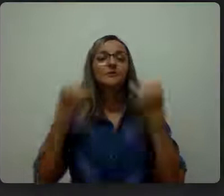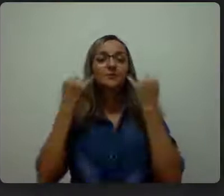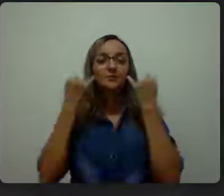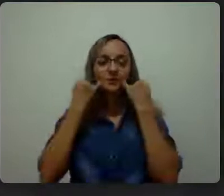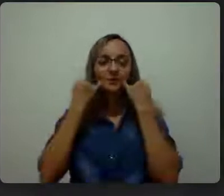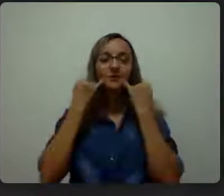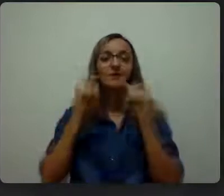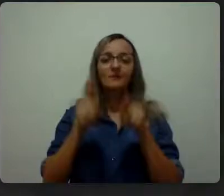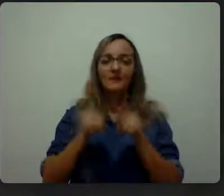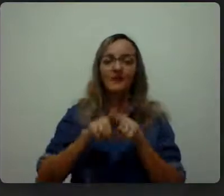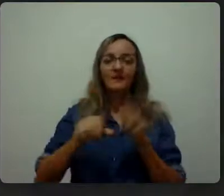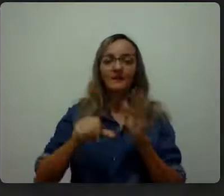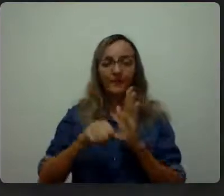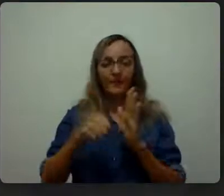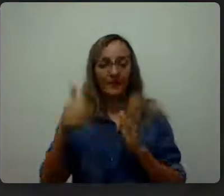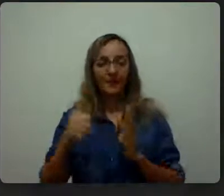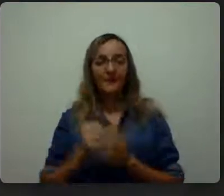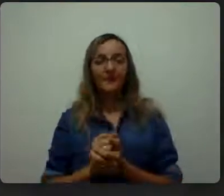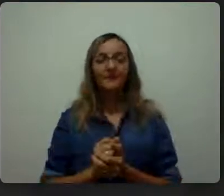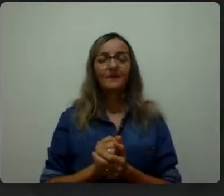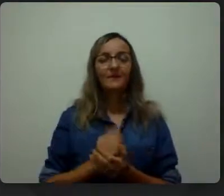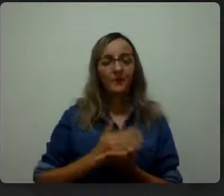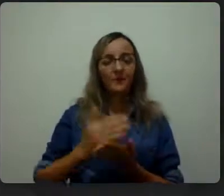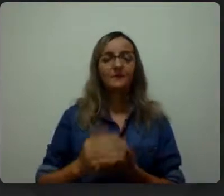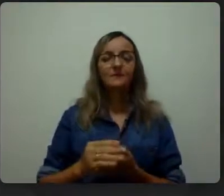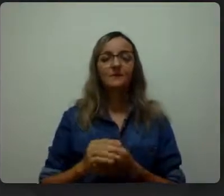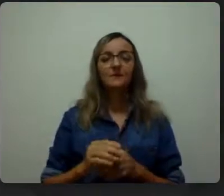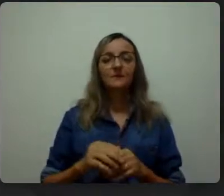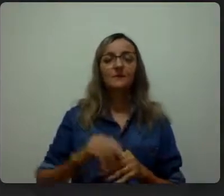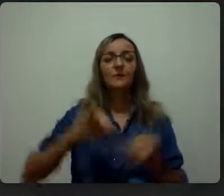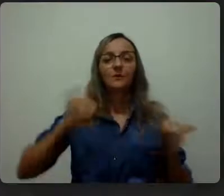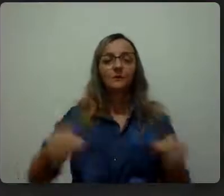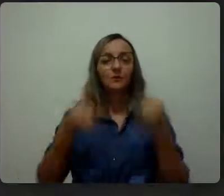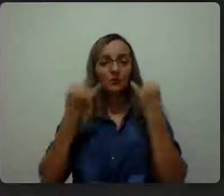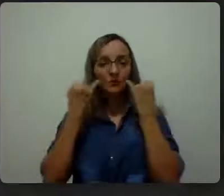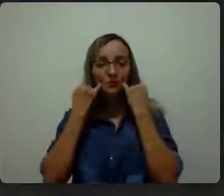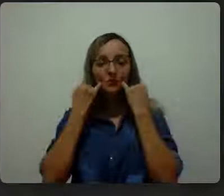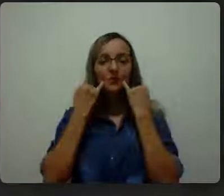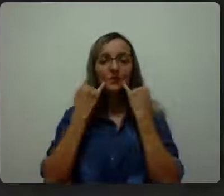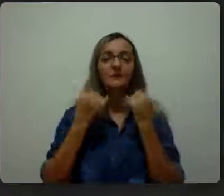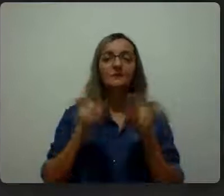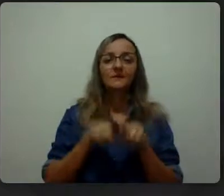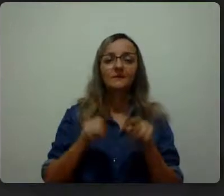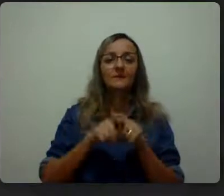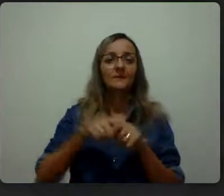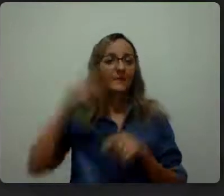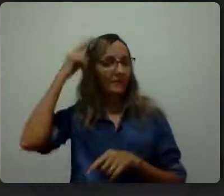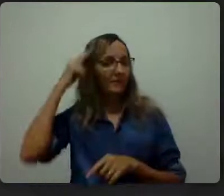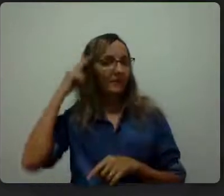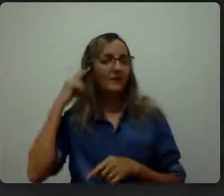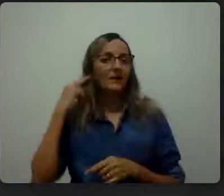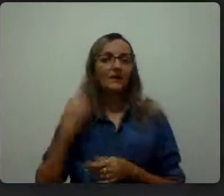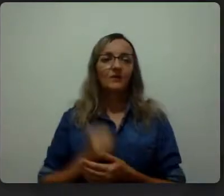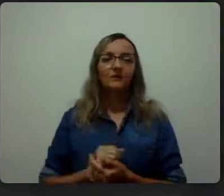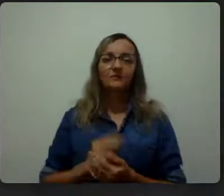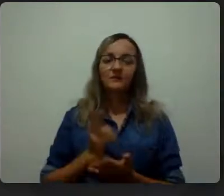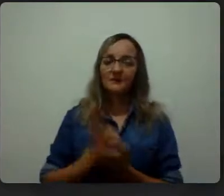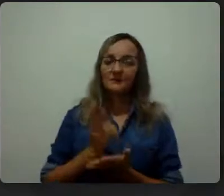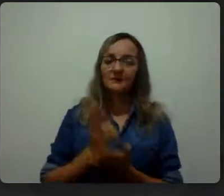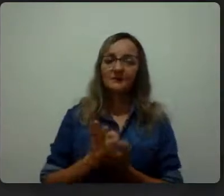lá, né? E dentro da nossa plataforma também, nos momentos lá da maratona, Juliano e